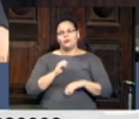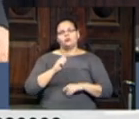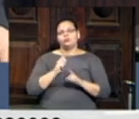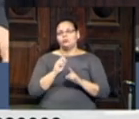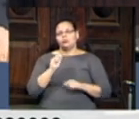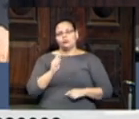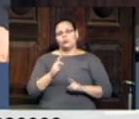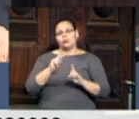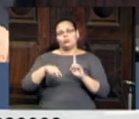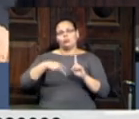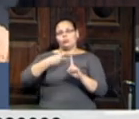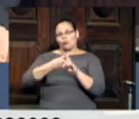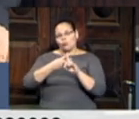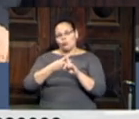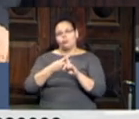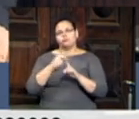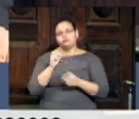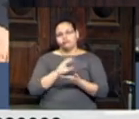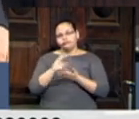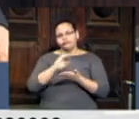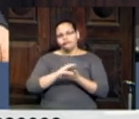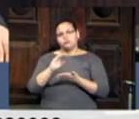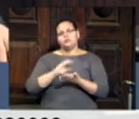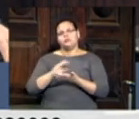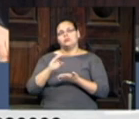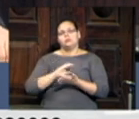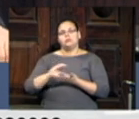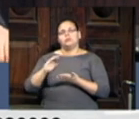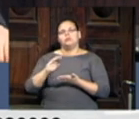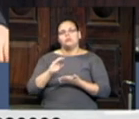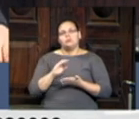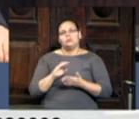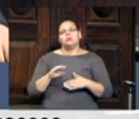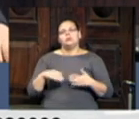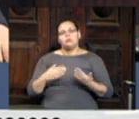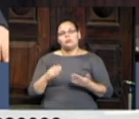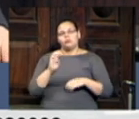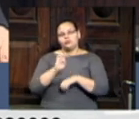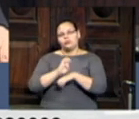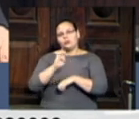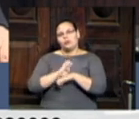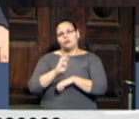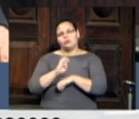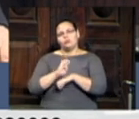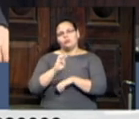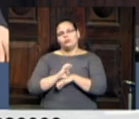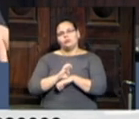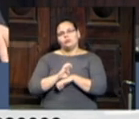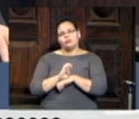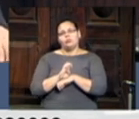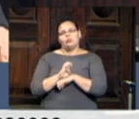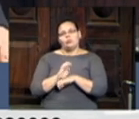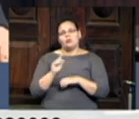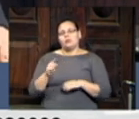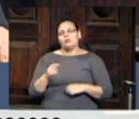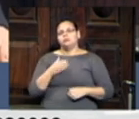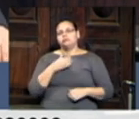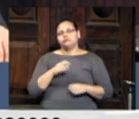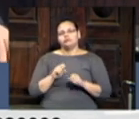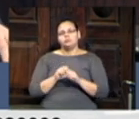dobro da receita corrente líquida. E o Estado estourou esse